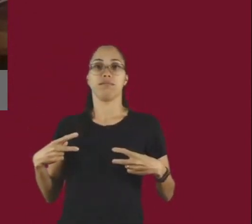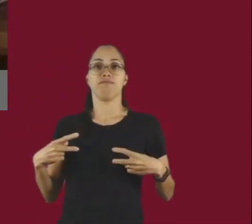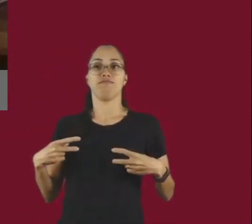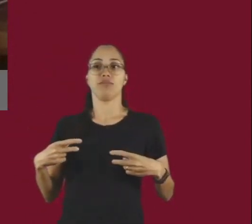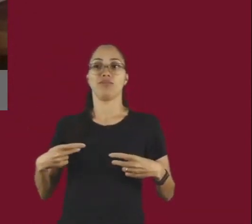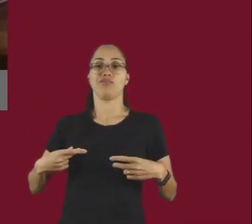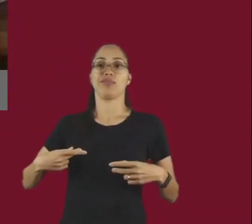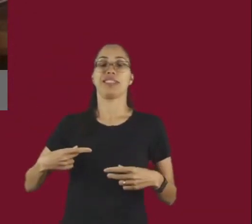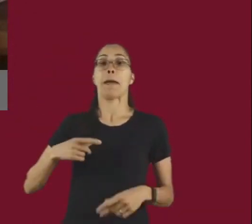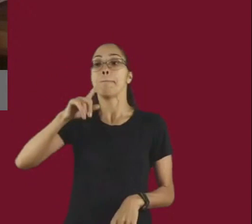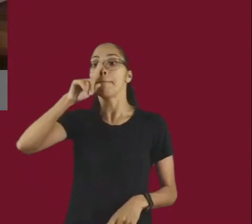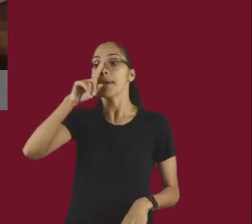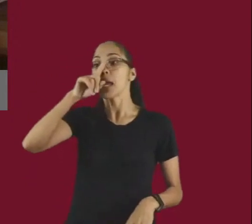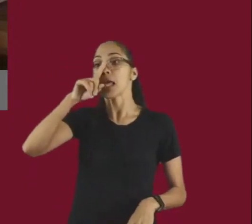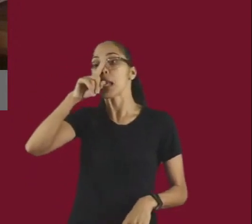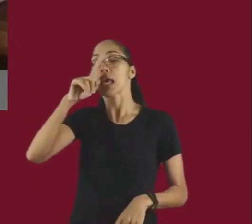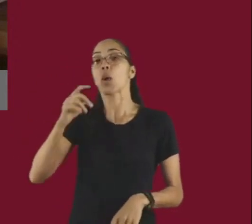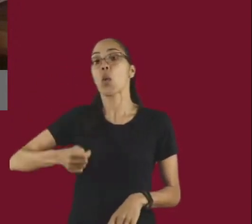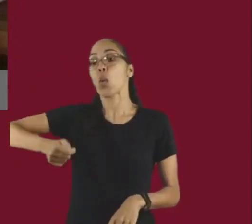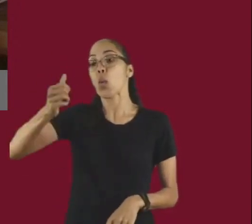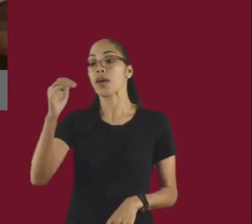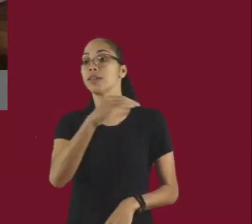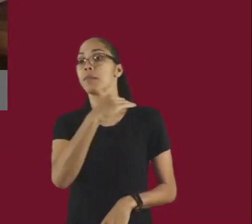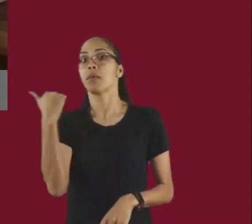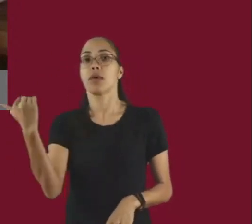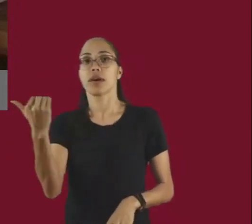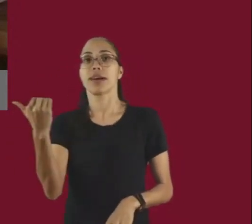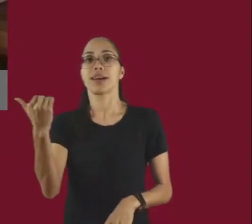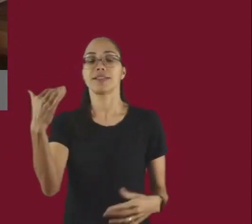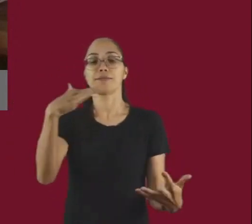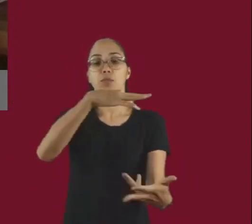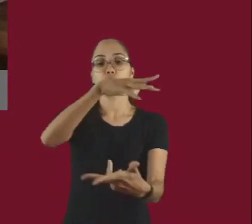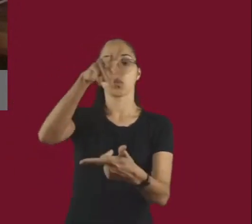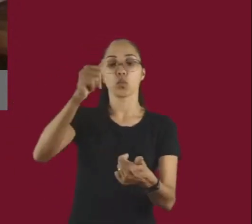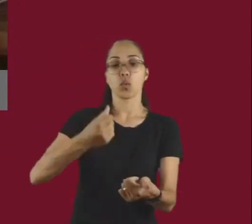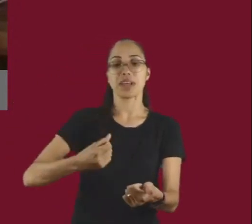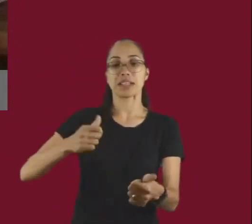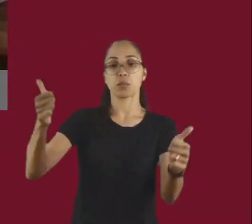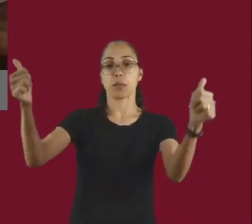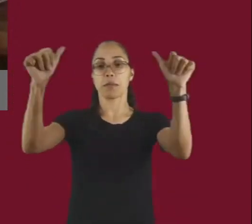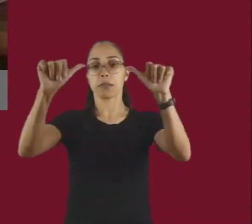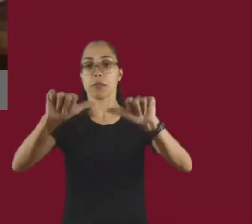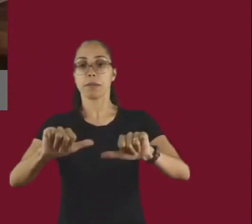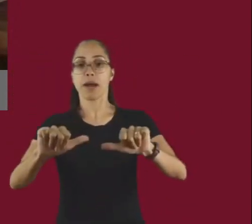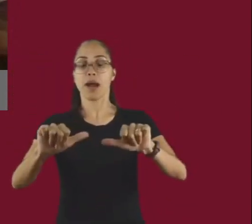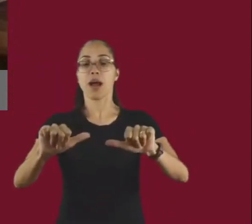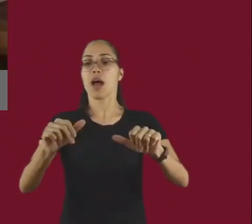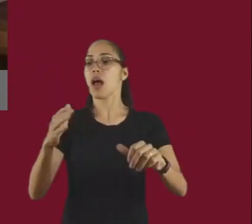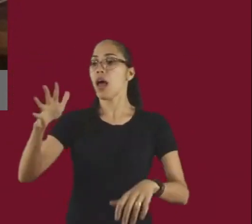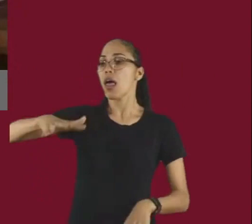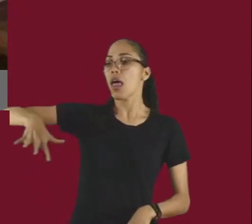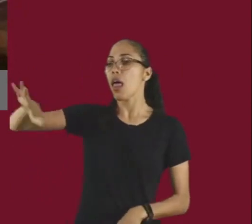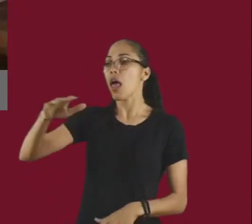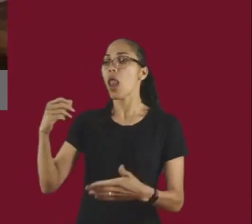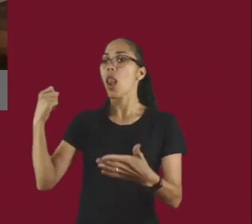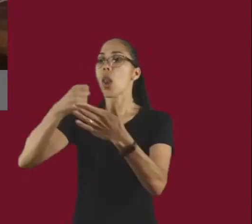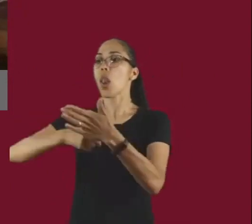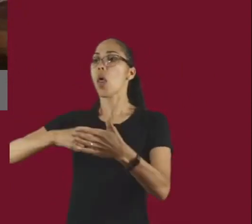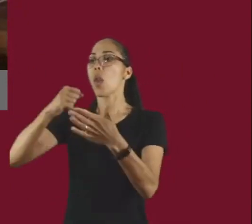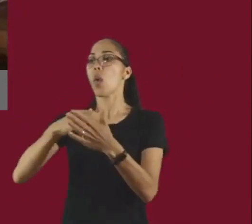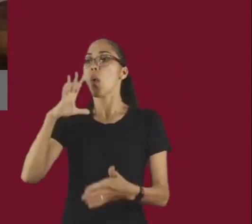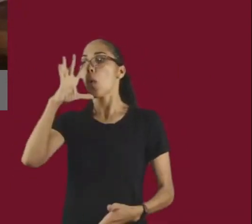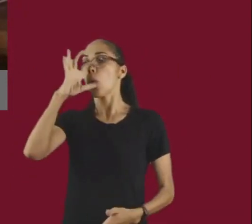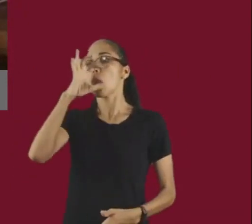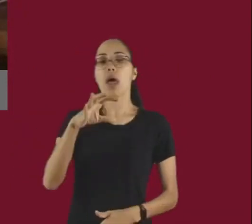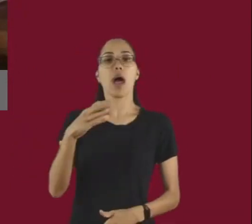de extinção, que está vivendo num planeta em colapso, lutar para não morrer? Parece uma